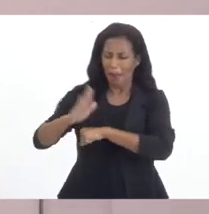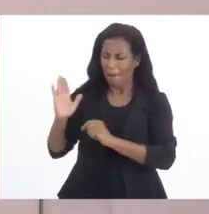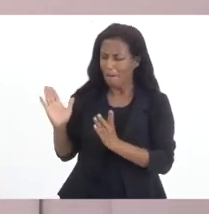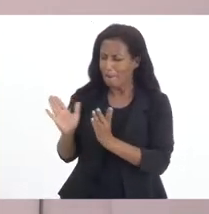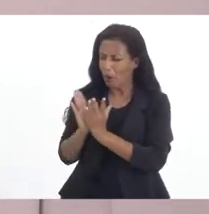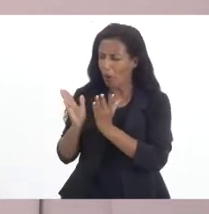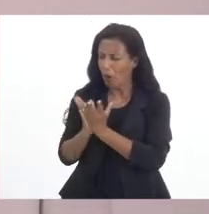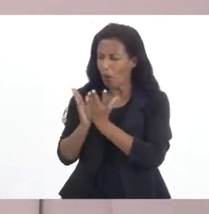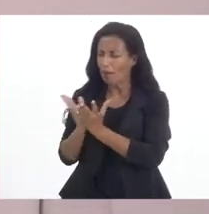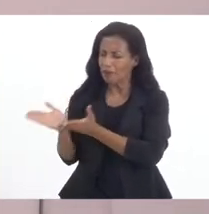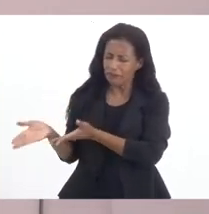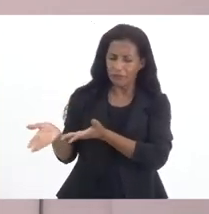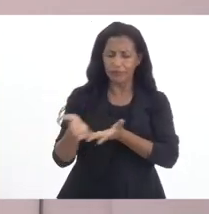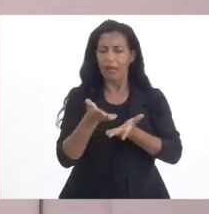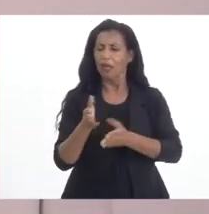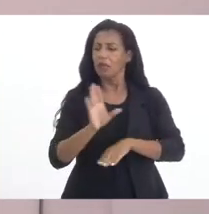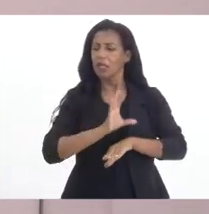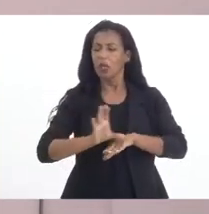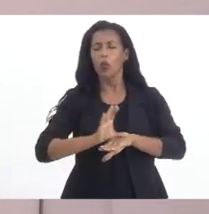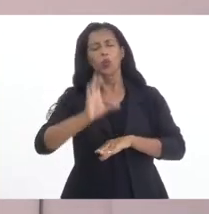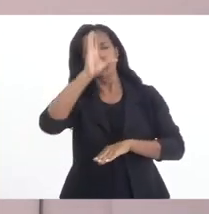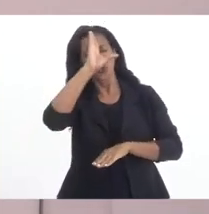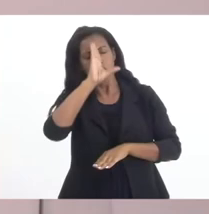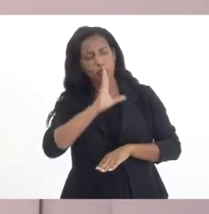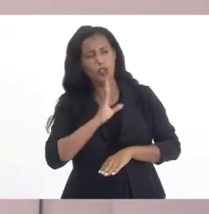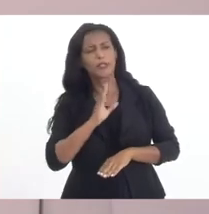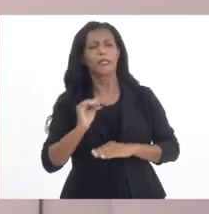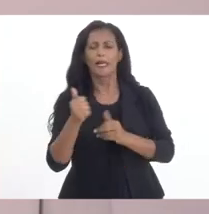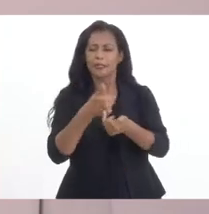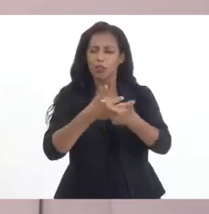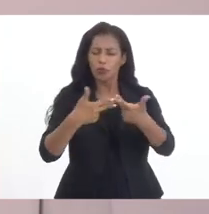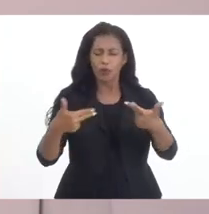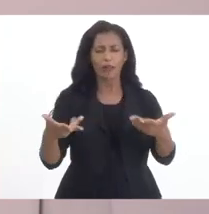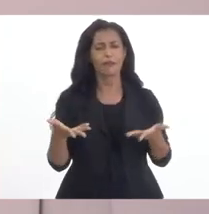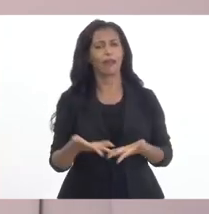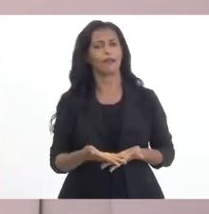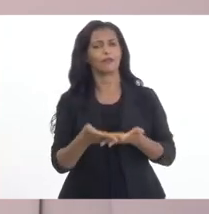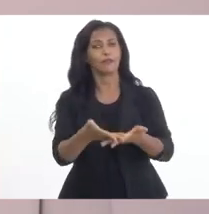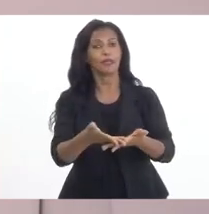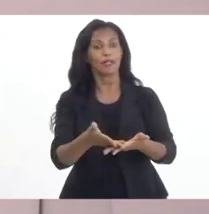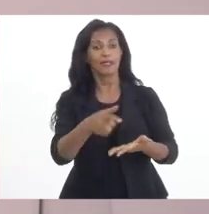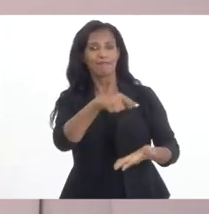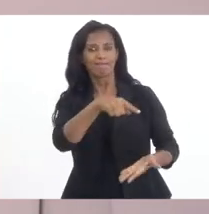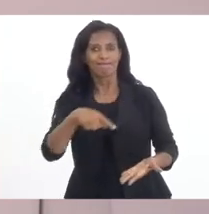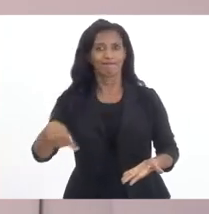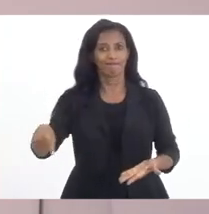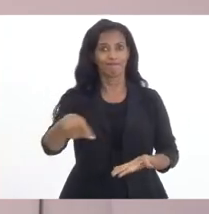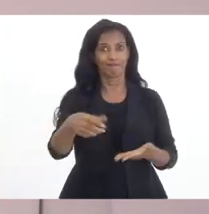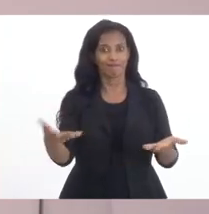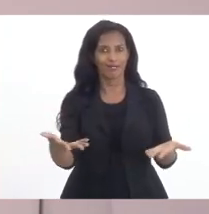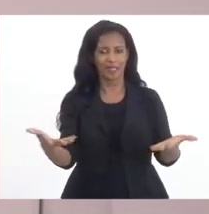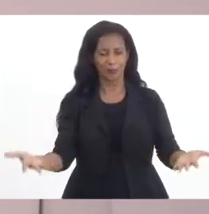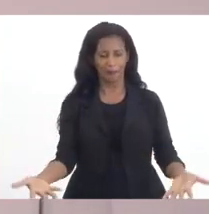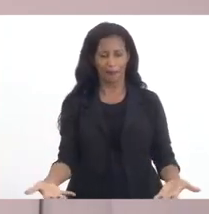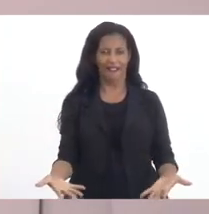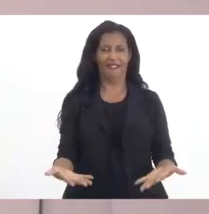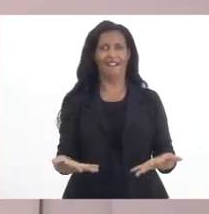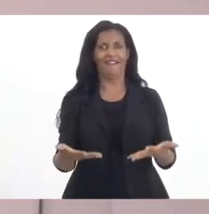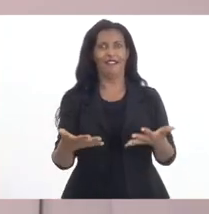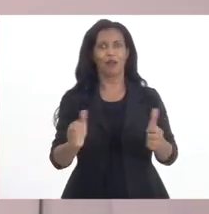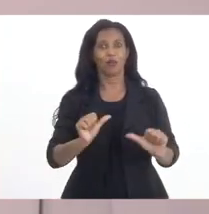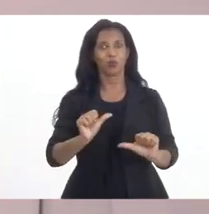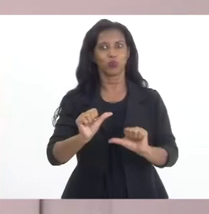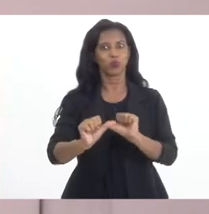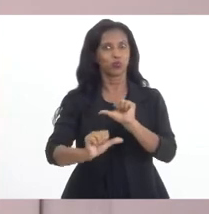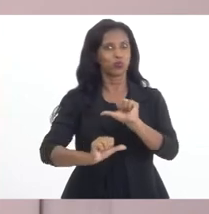pudessem ter um curso pré-vestibular gratuito e de altíssima qualidade. E aí, olha, o negócio mudou a